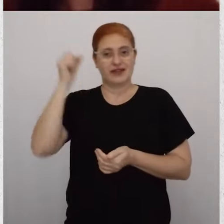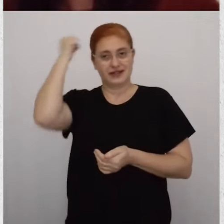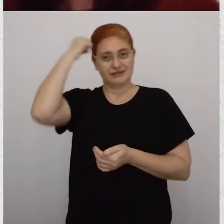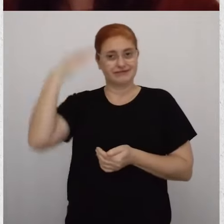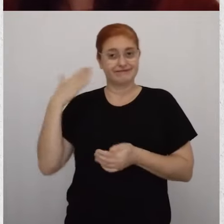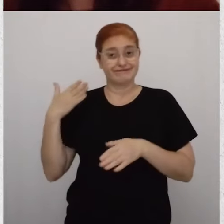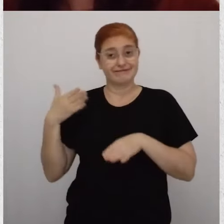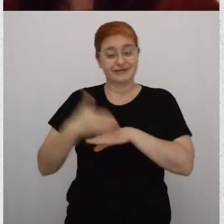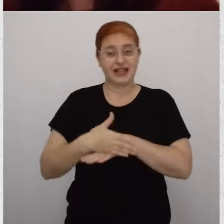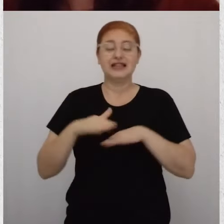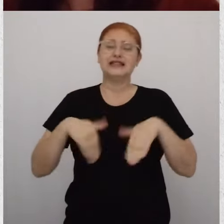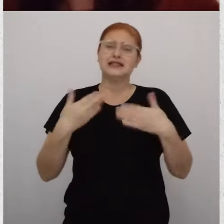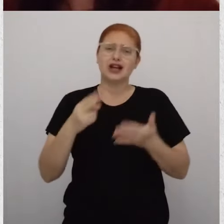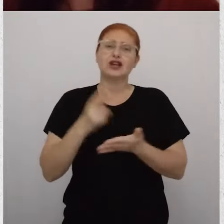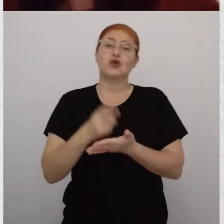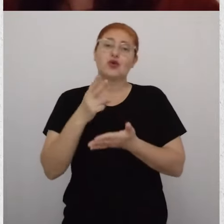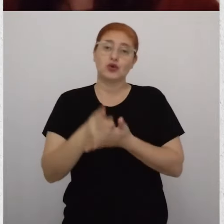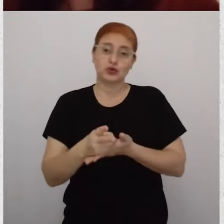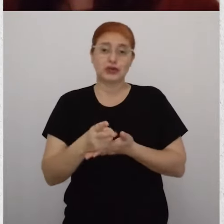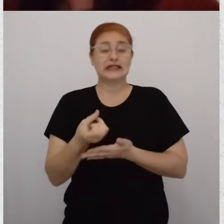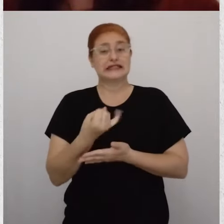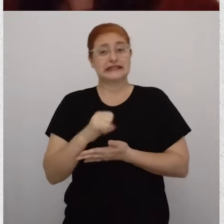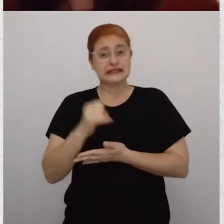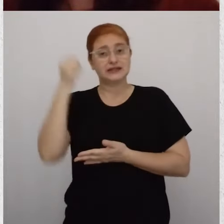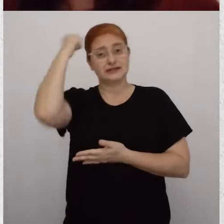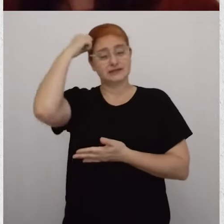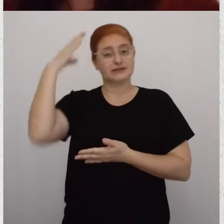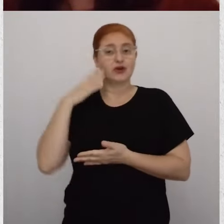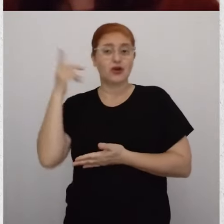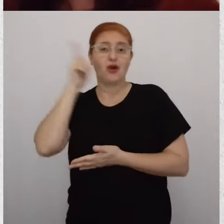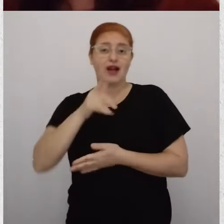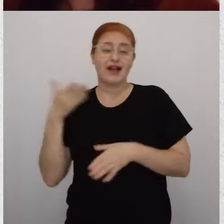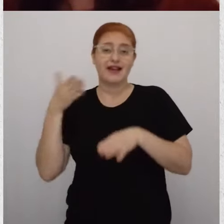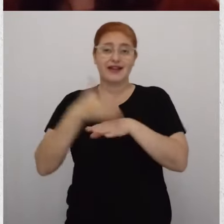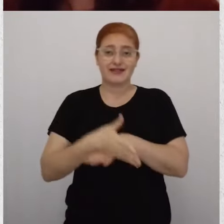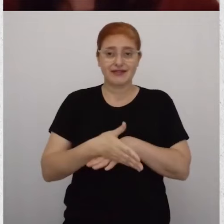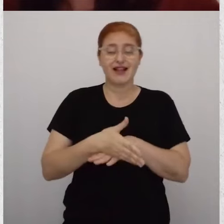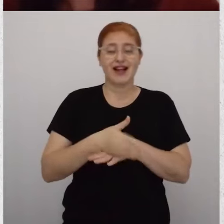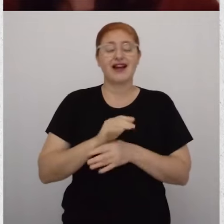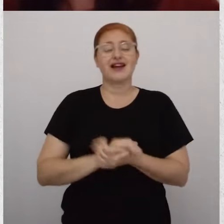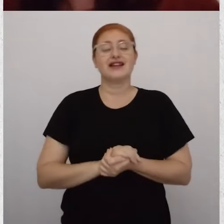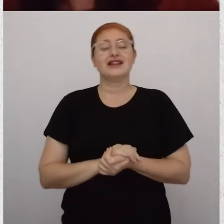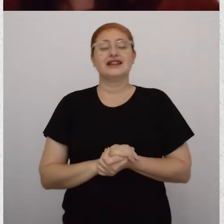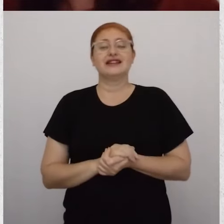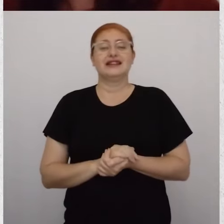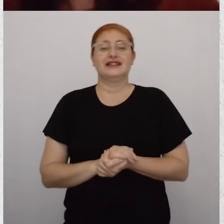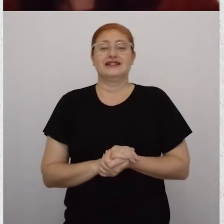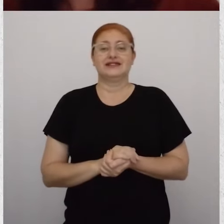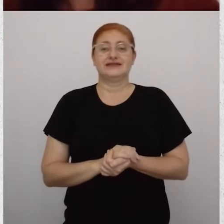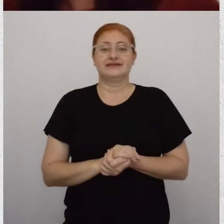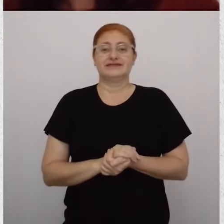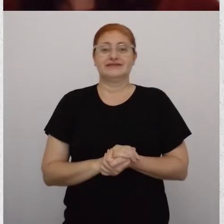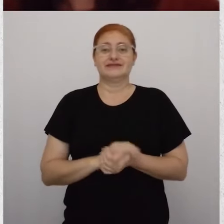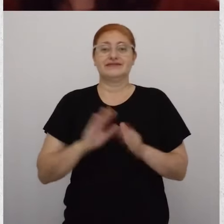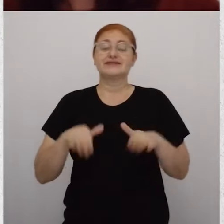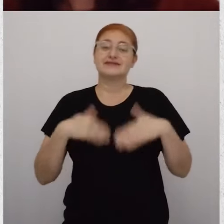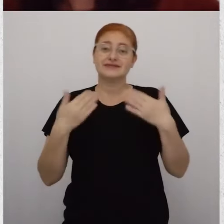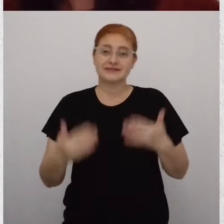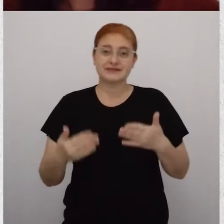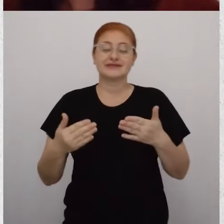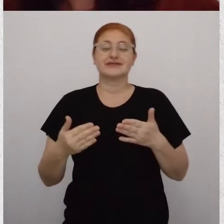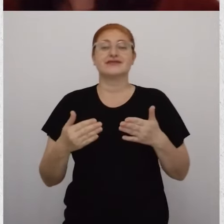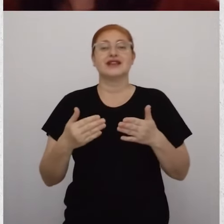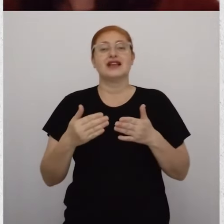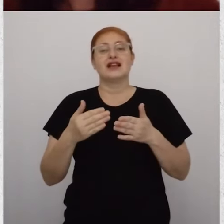Então, a gente vai seguir. Se a Simone, em algum momento, conseguir entrar, vai dar para as companheiras que precisam